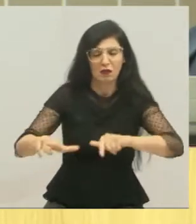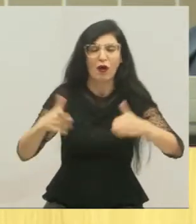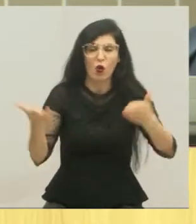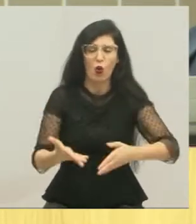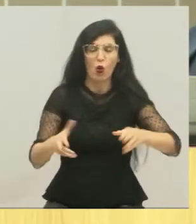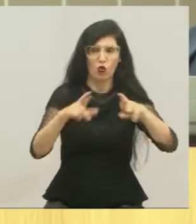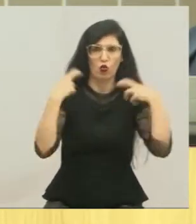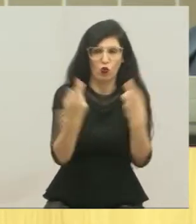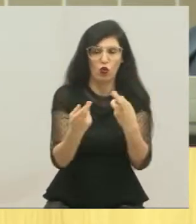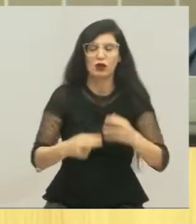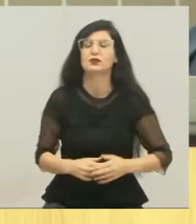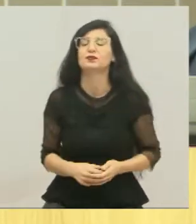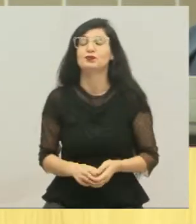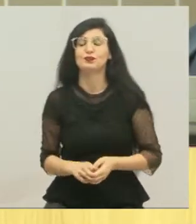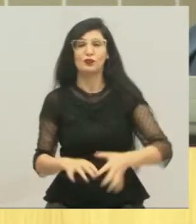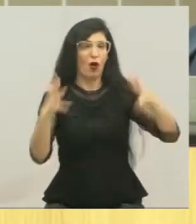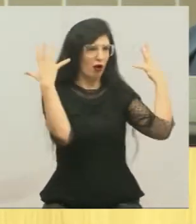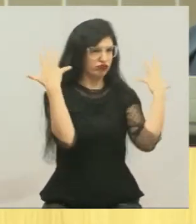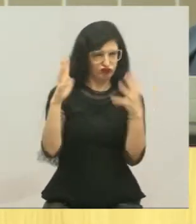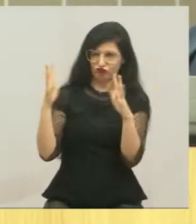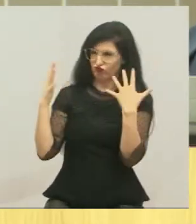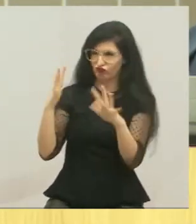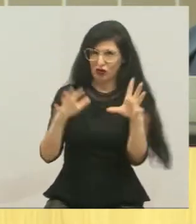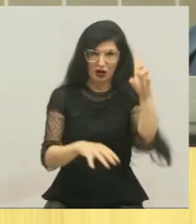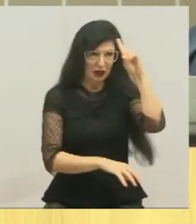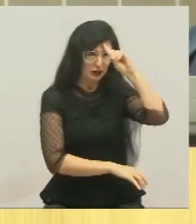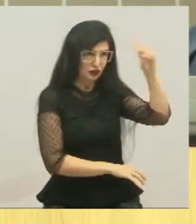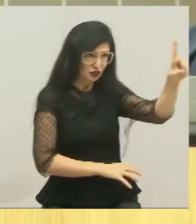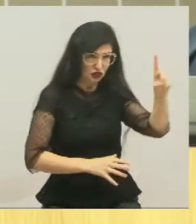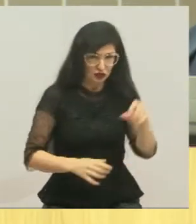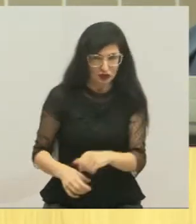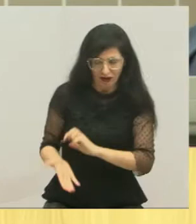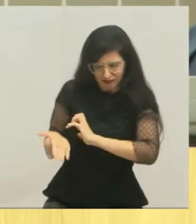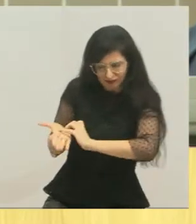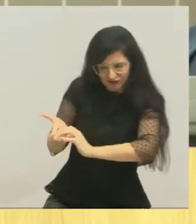de moção comemorativa do Dia da Secretária,